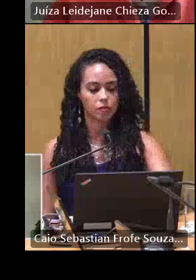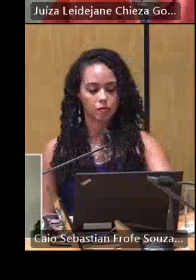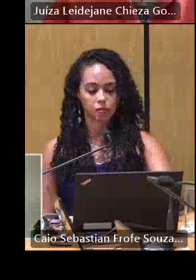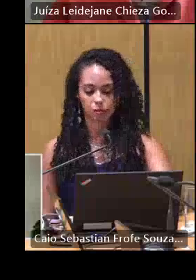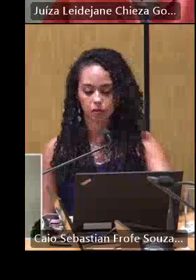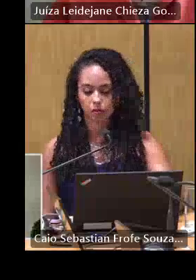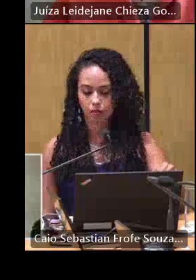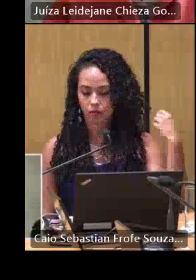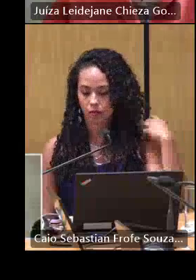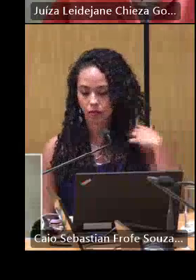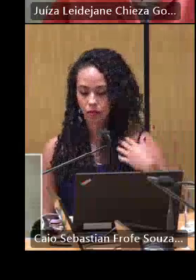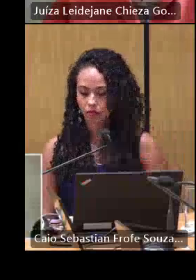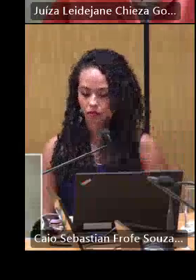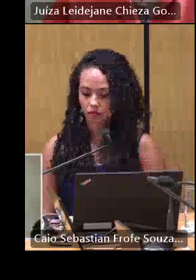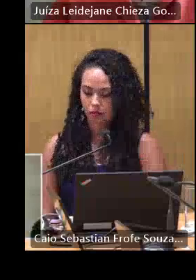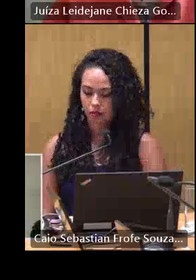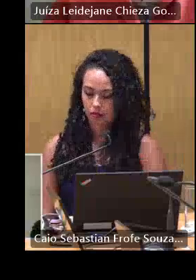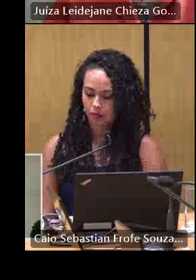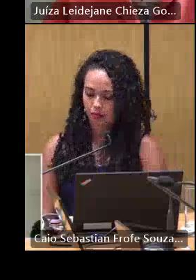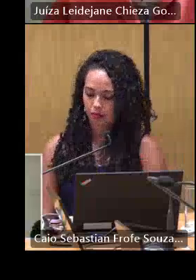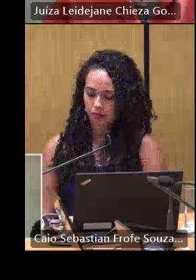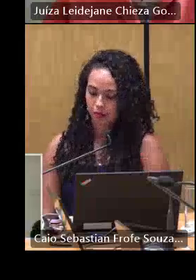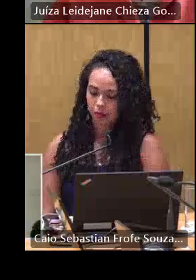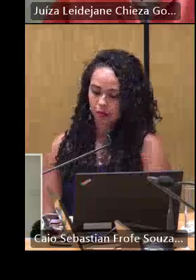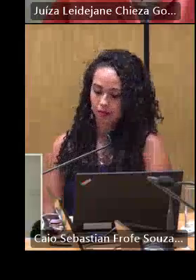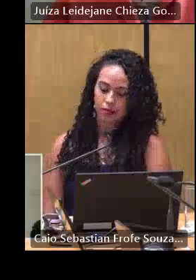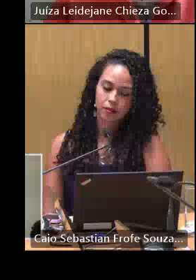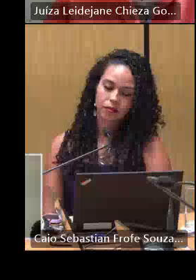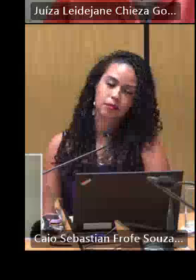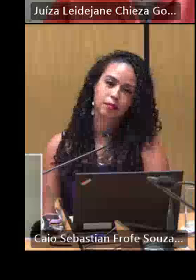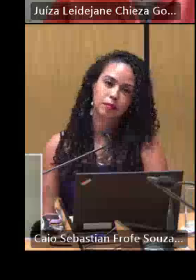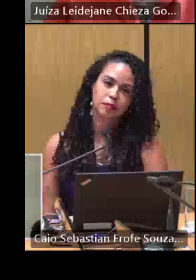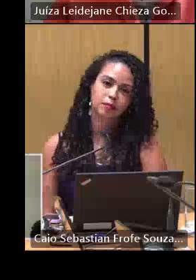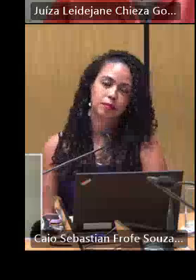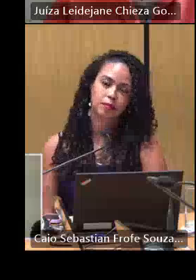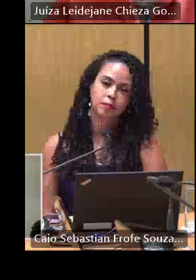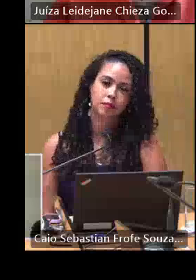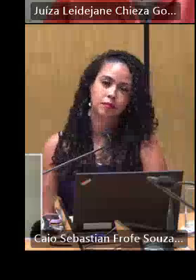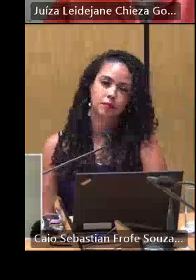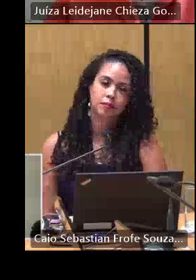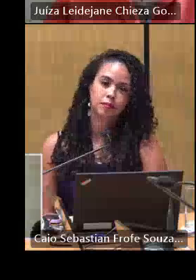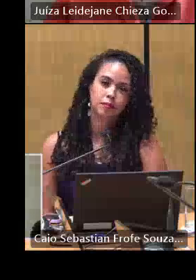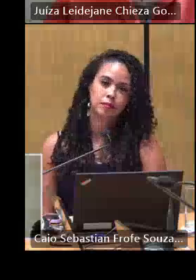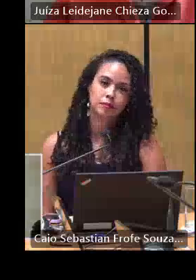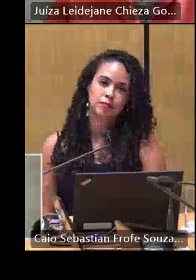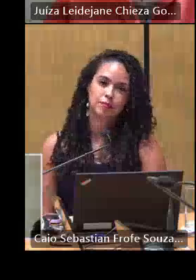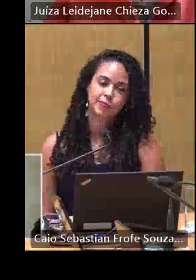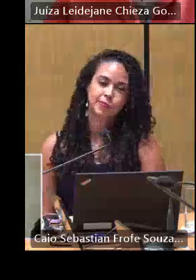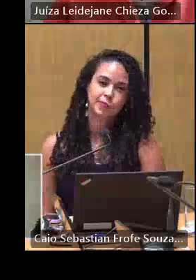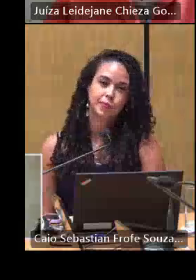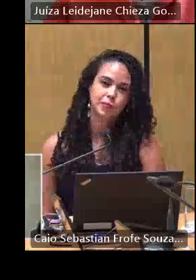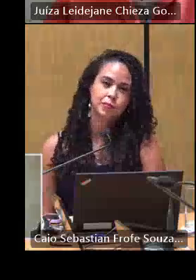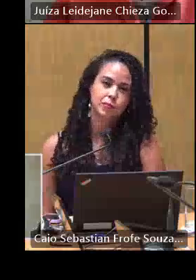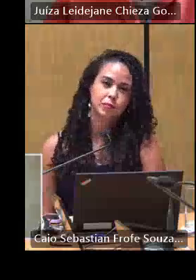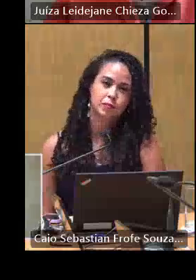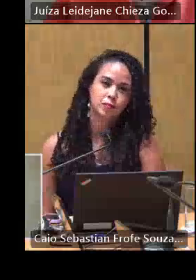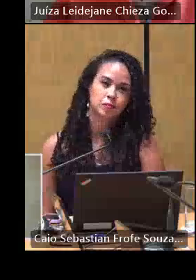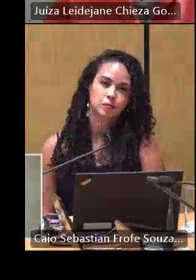e morriam eram encaminhados ao cemitério onde eram aqui jogados sem nenhum ritual religioso ou no mínimo